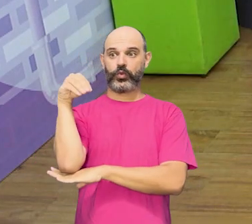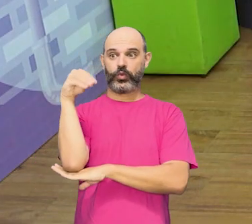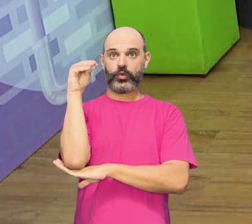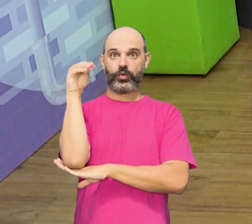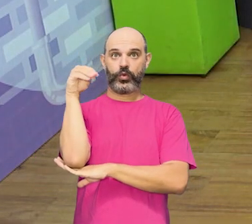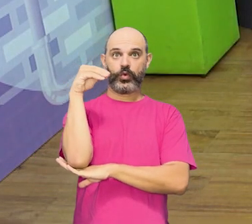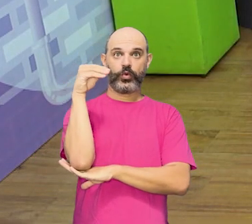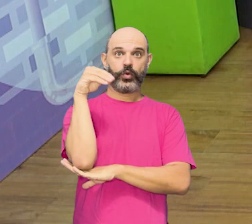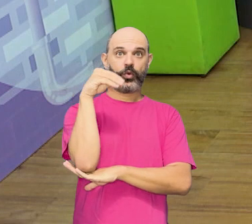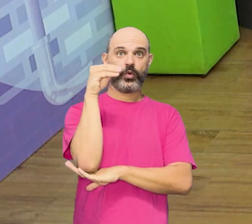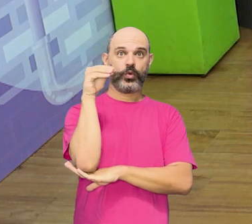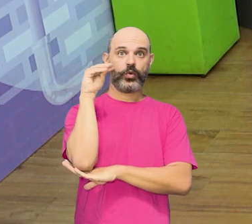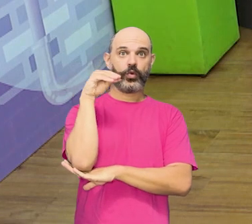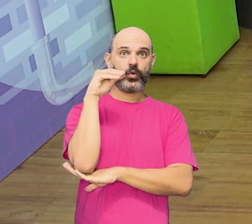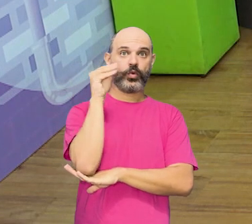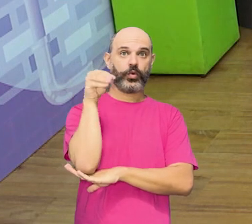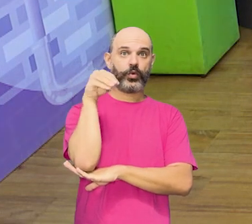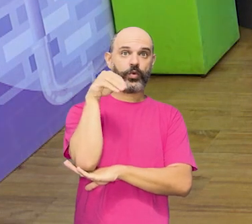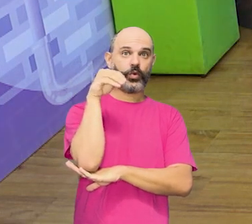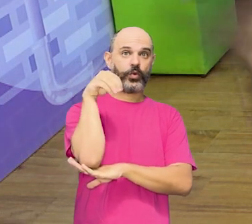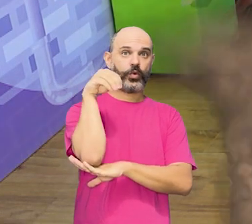Flamingos.